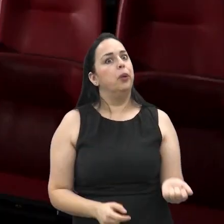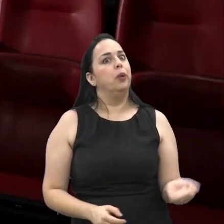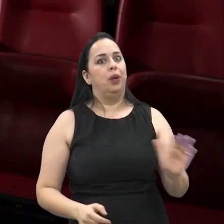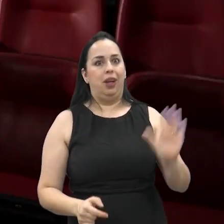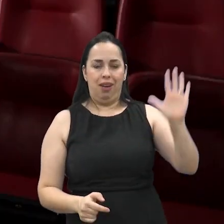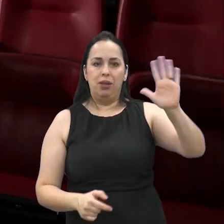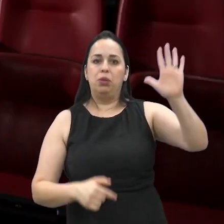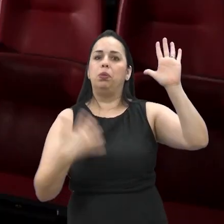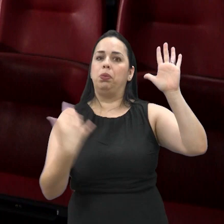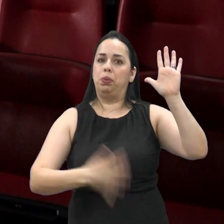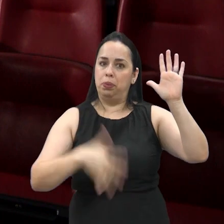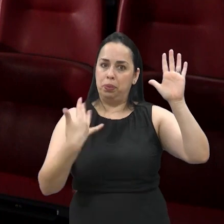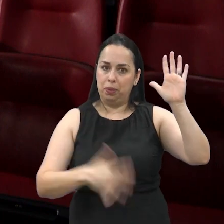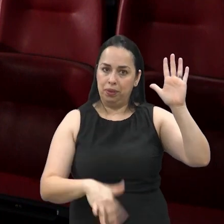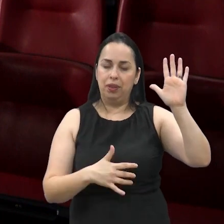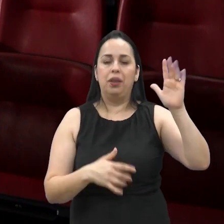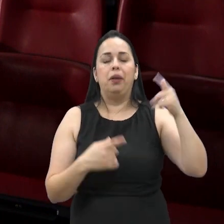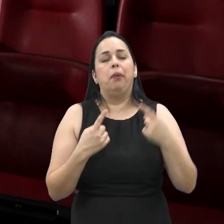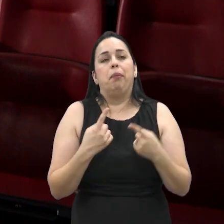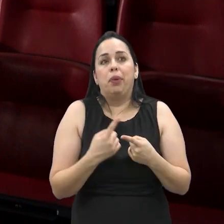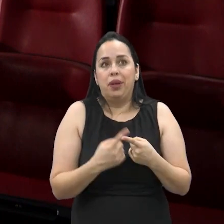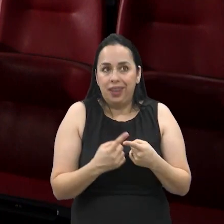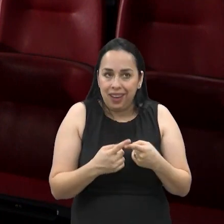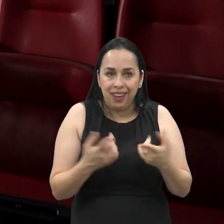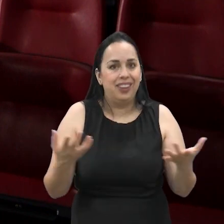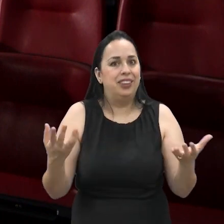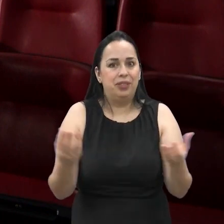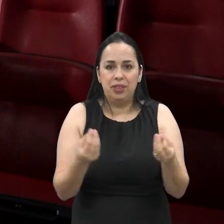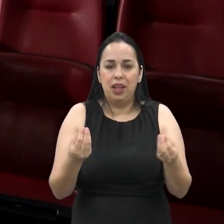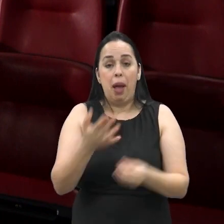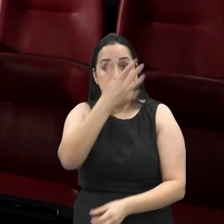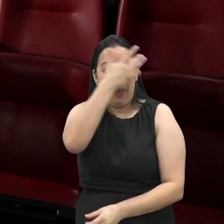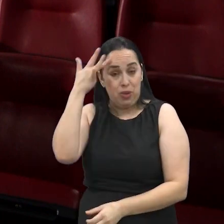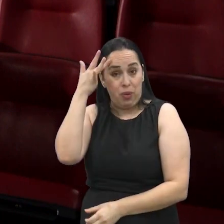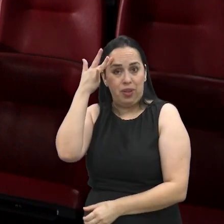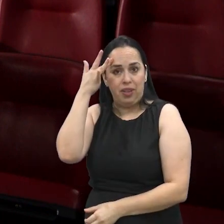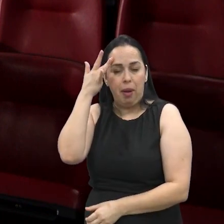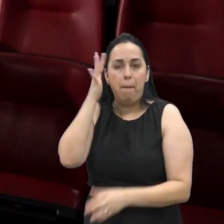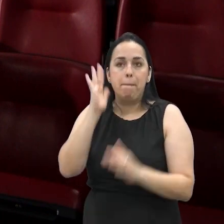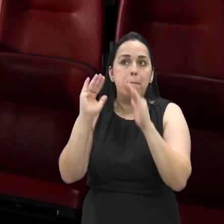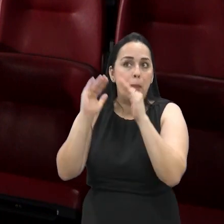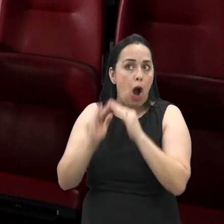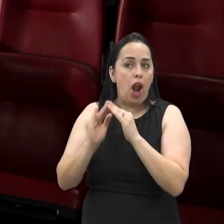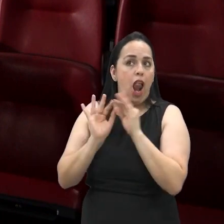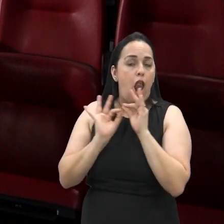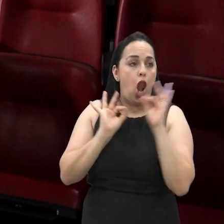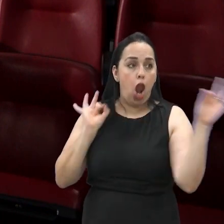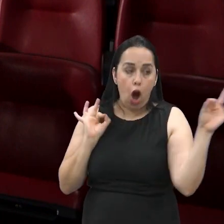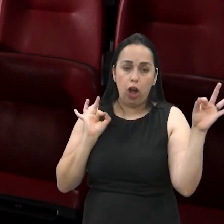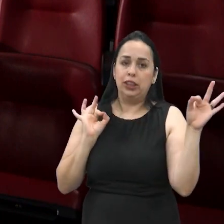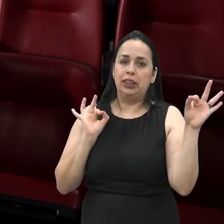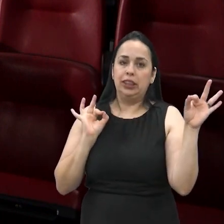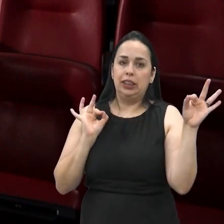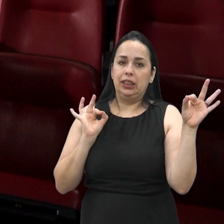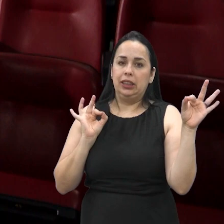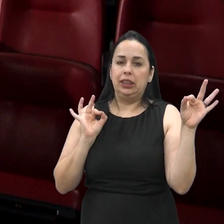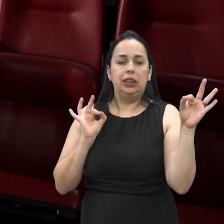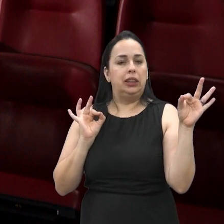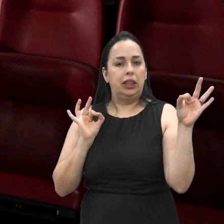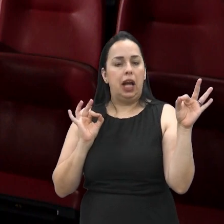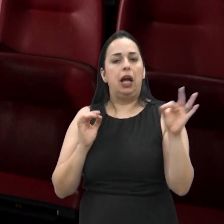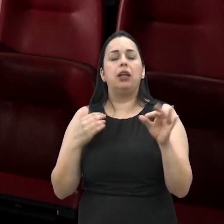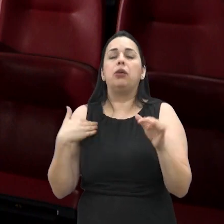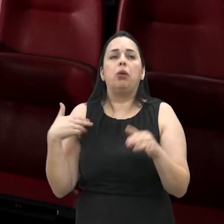caro, né? Porque o cinema tem que atingir a ponta. Né? Como é que uma pessoa que tem lá, que mora fora